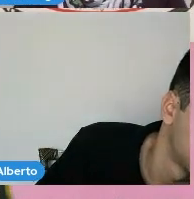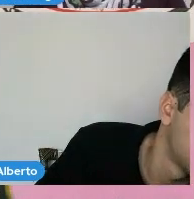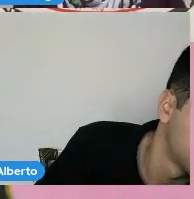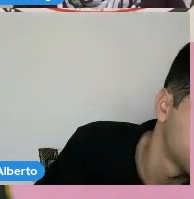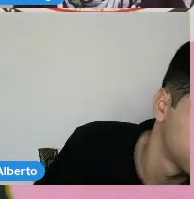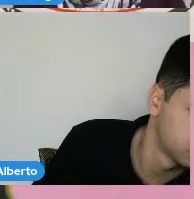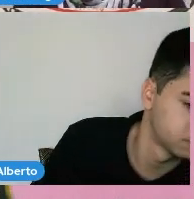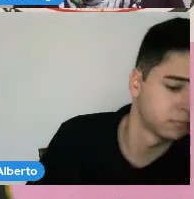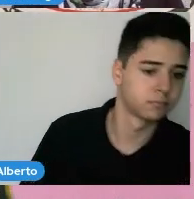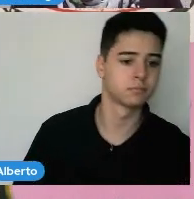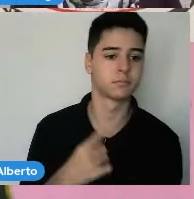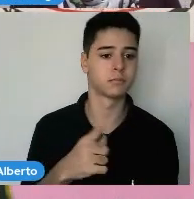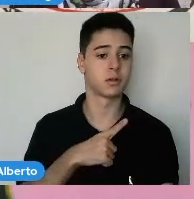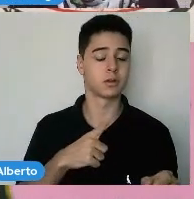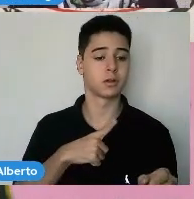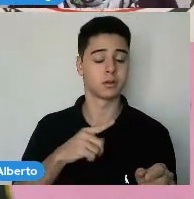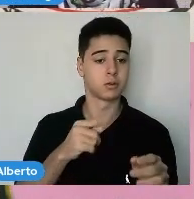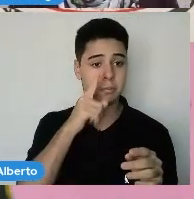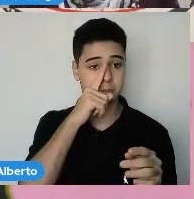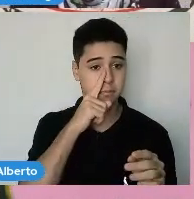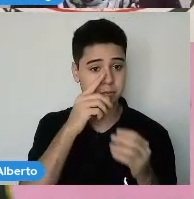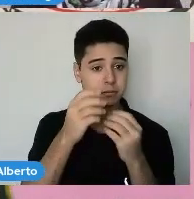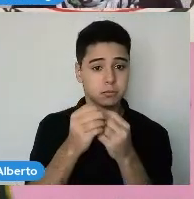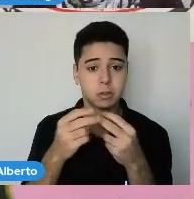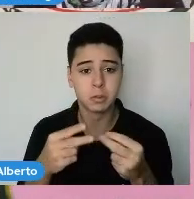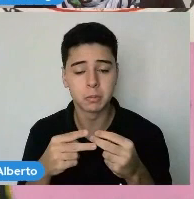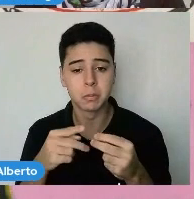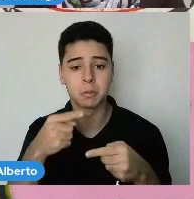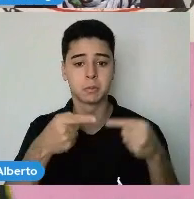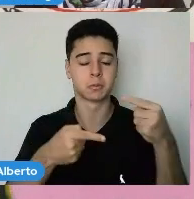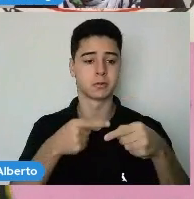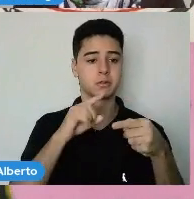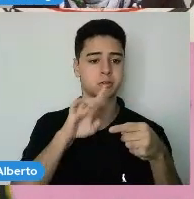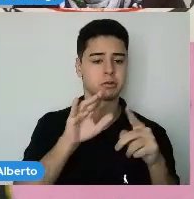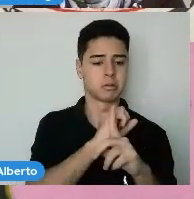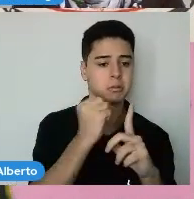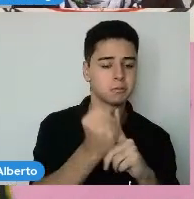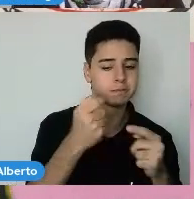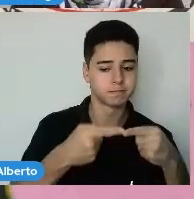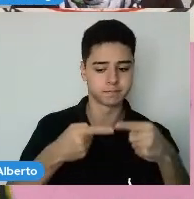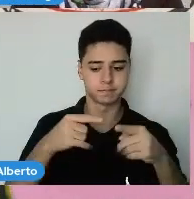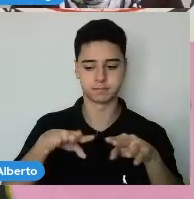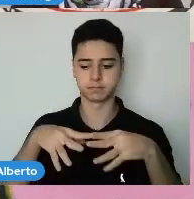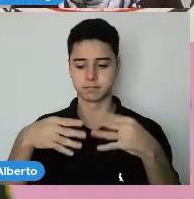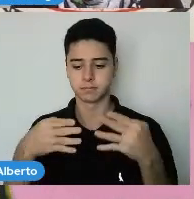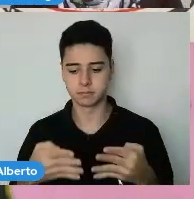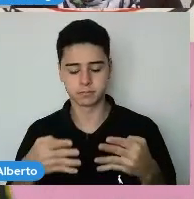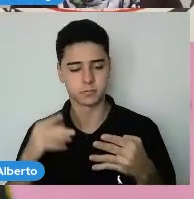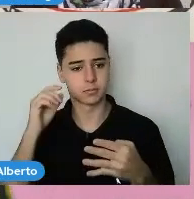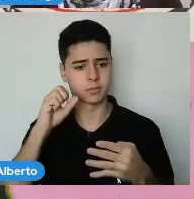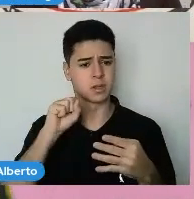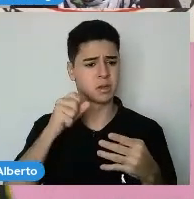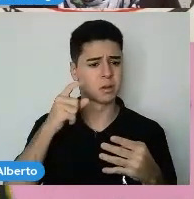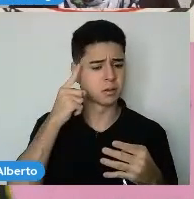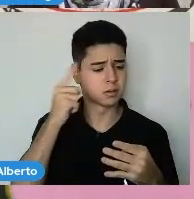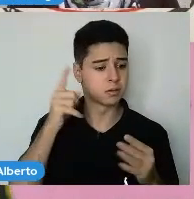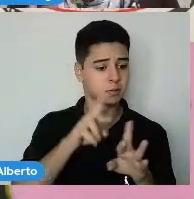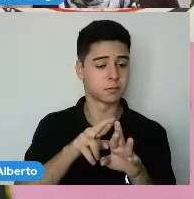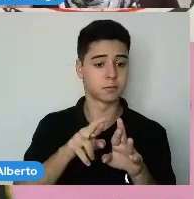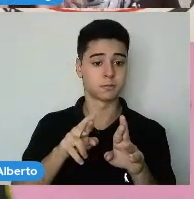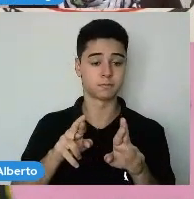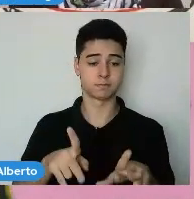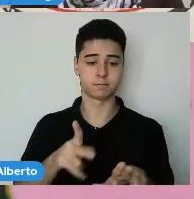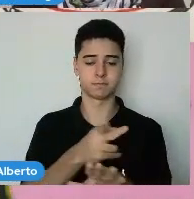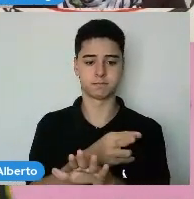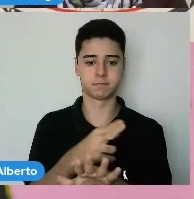sempre carregados de uma crítica política, sociopolítica, satírica e muito subversiva, assim.